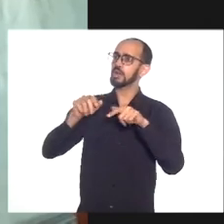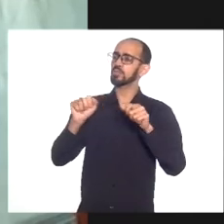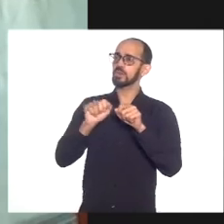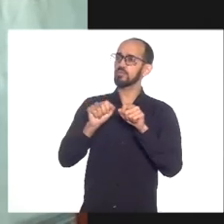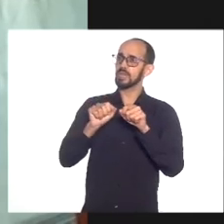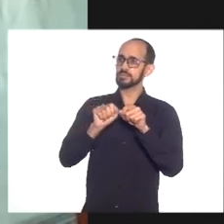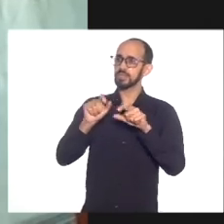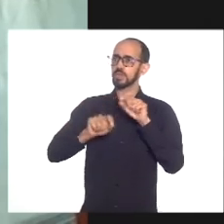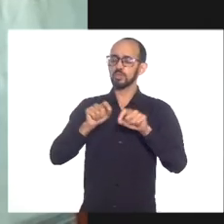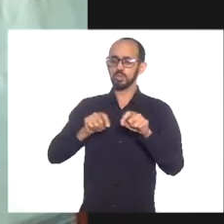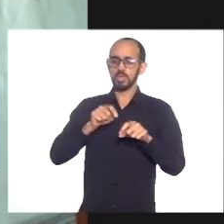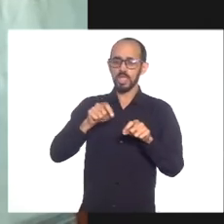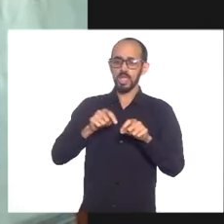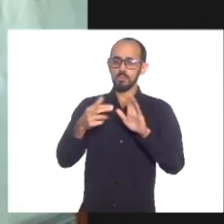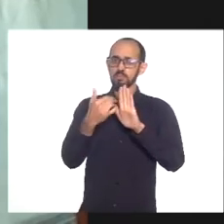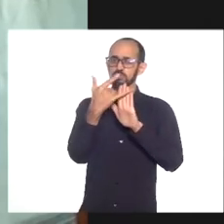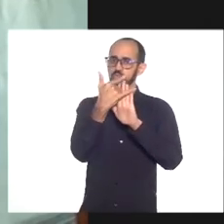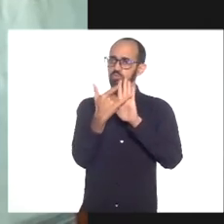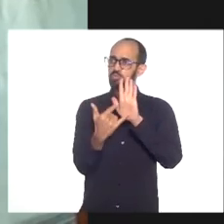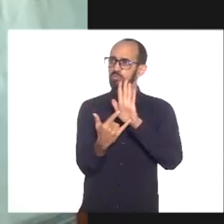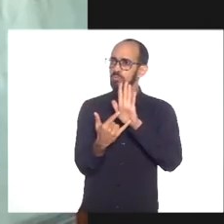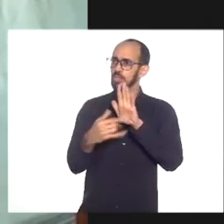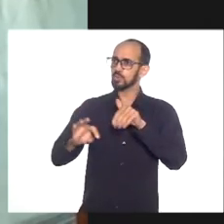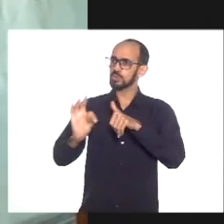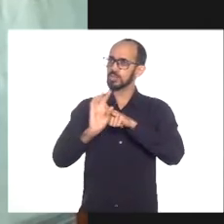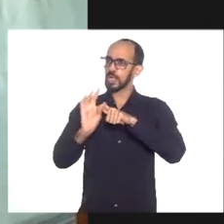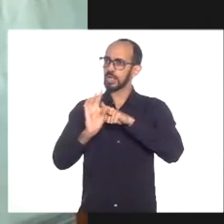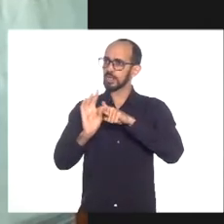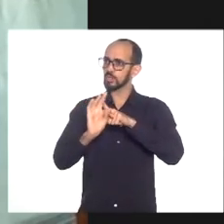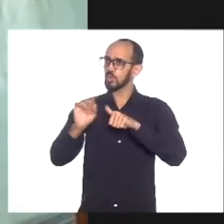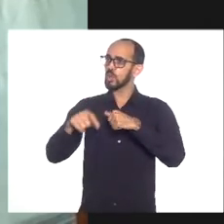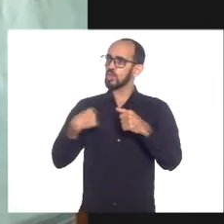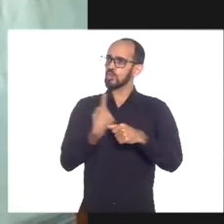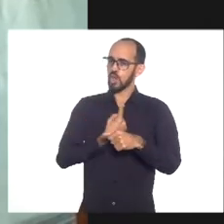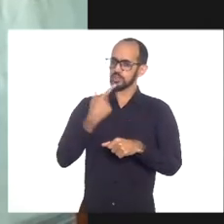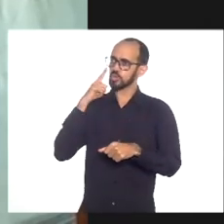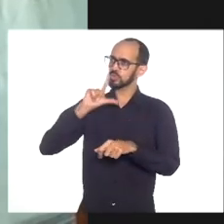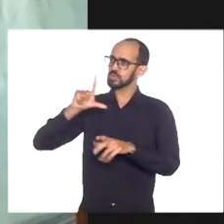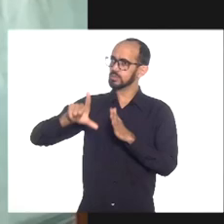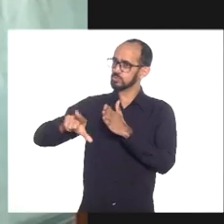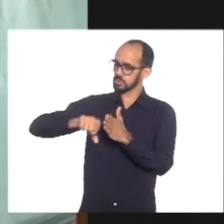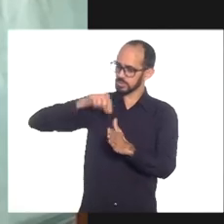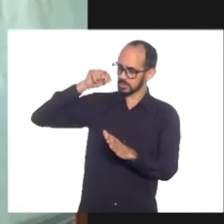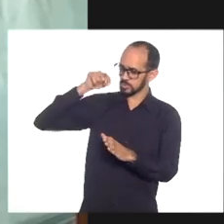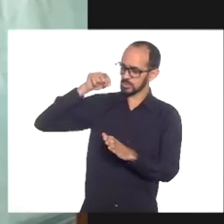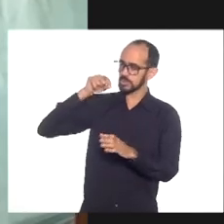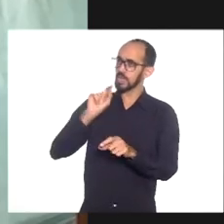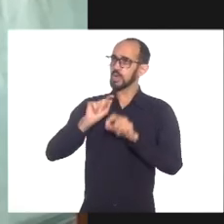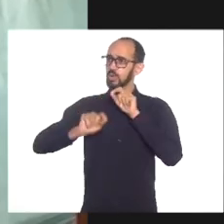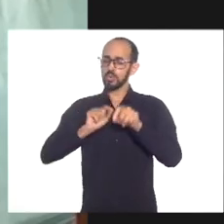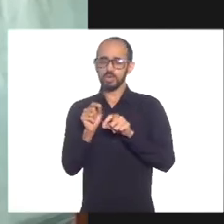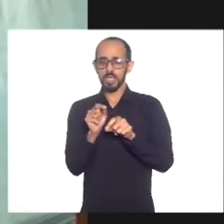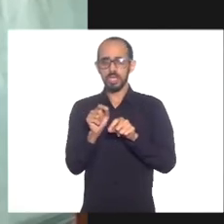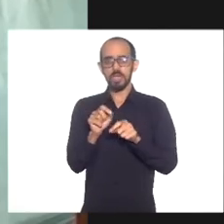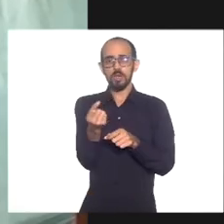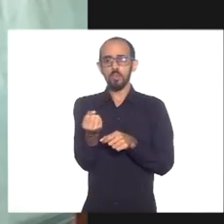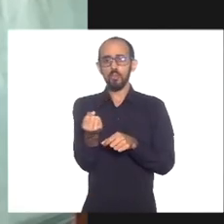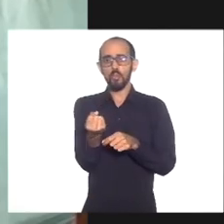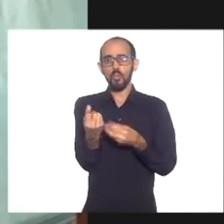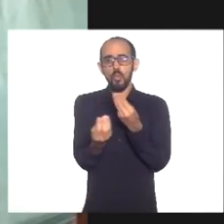formatando uma nota técnica, nós podemos extrair dessa nota técnica o quanto que a indústria naval